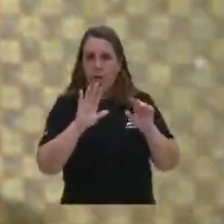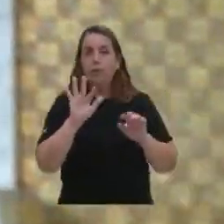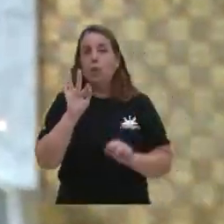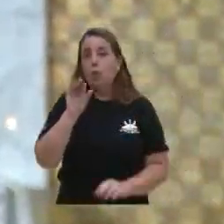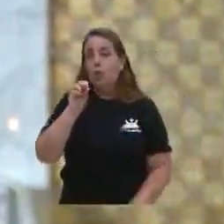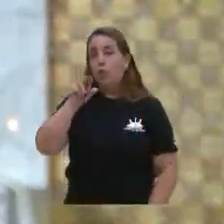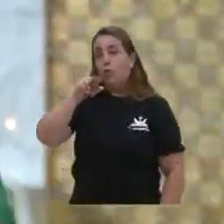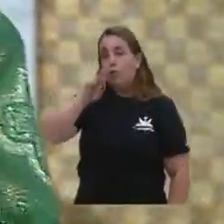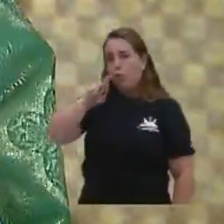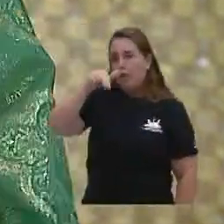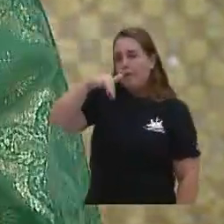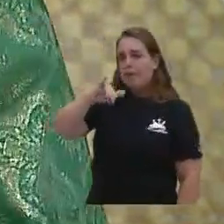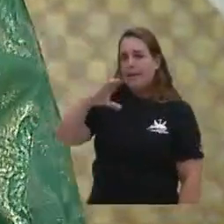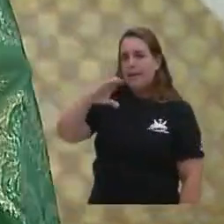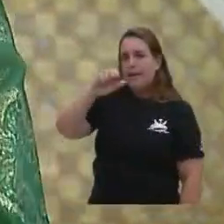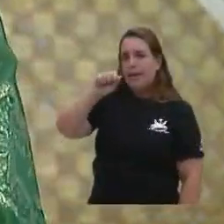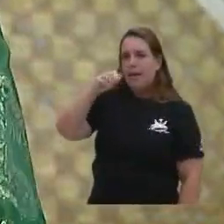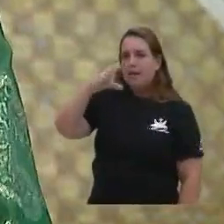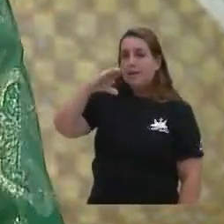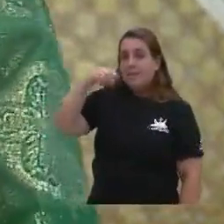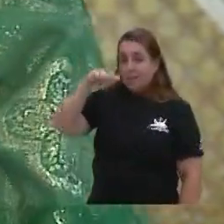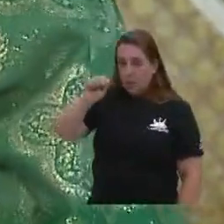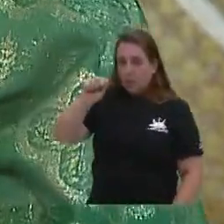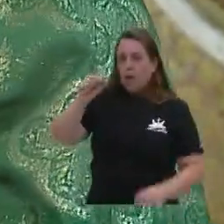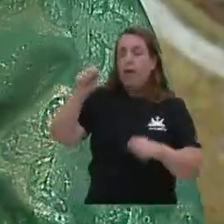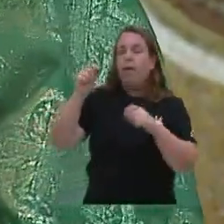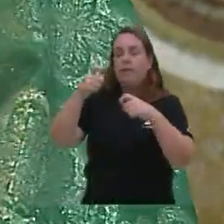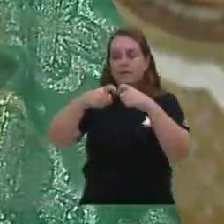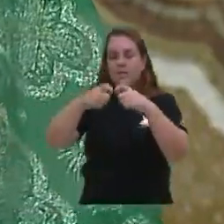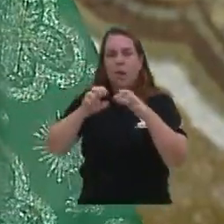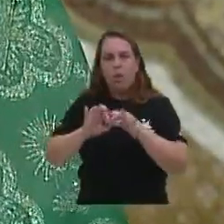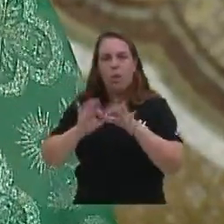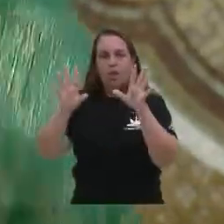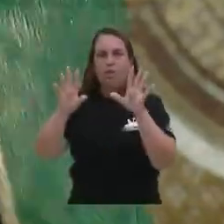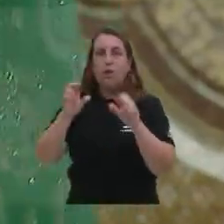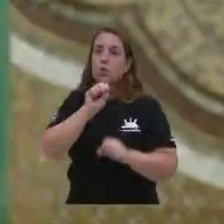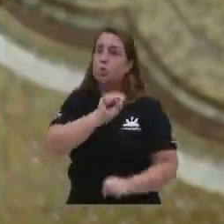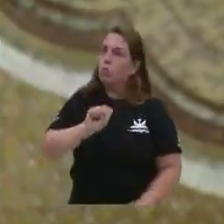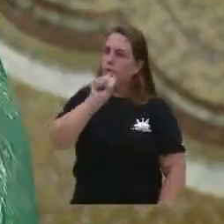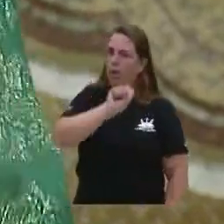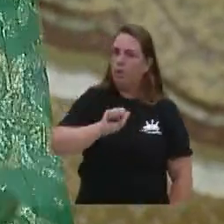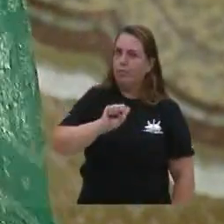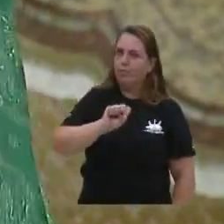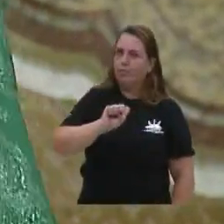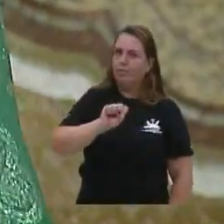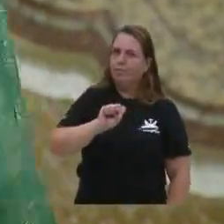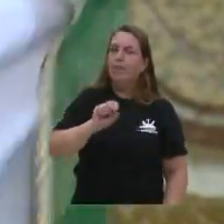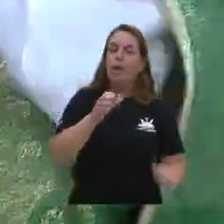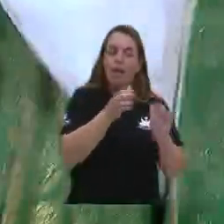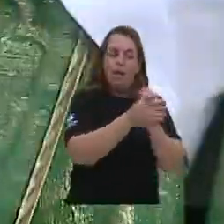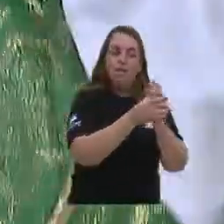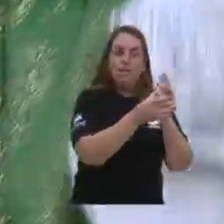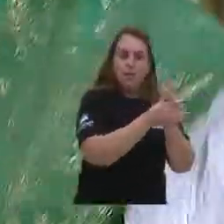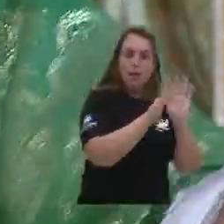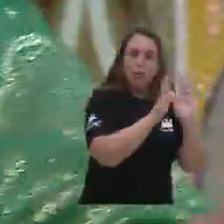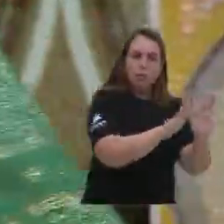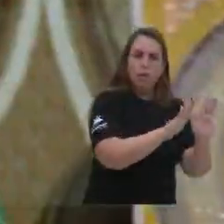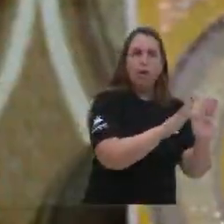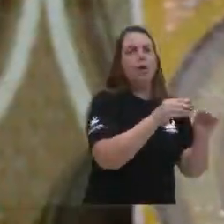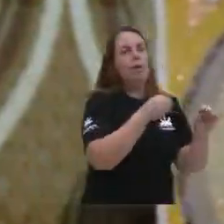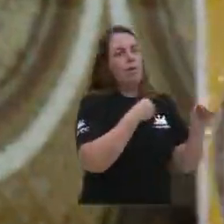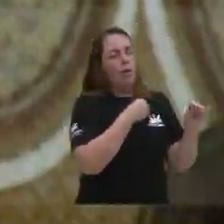que a diferença é que Paulo não faz um discurso dizendo assim: você vai perder seu dinheiro, isso aí é